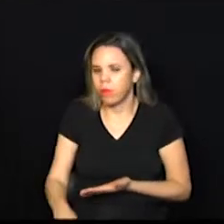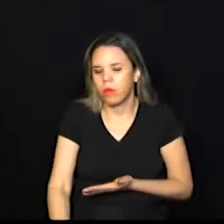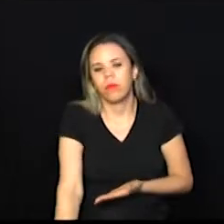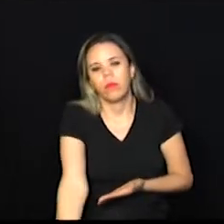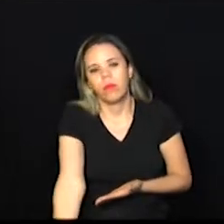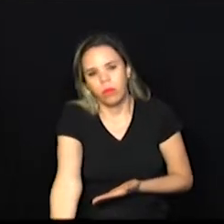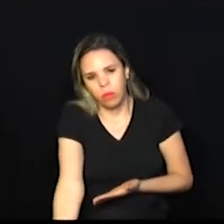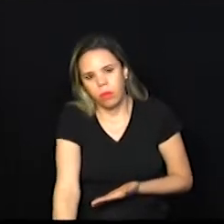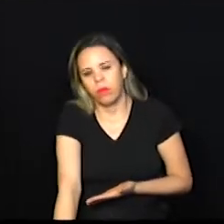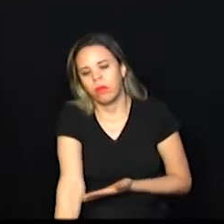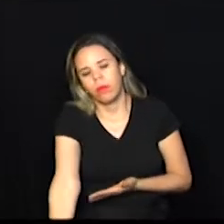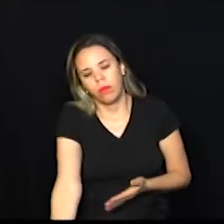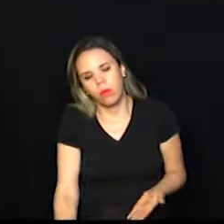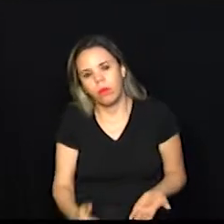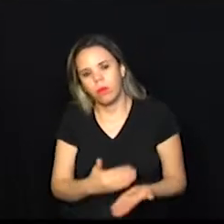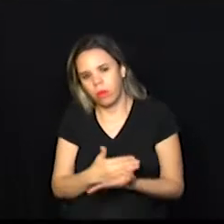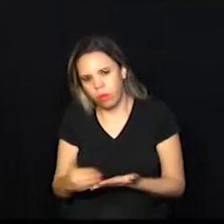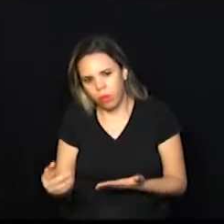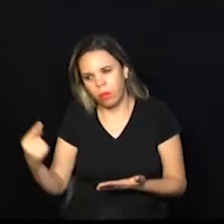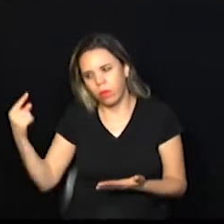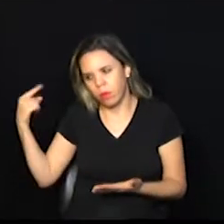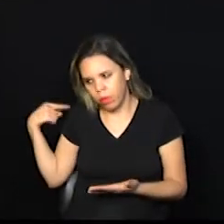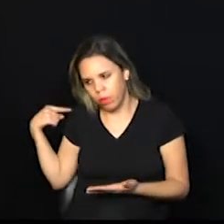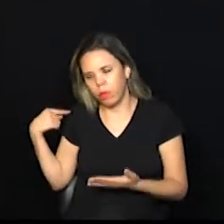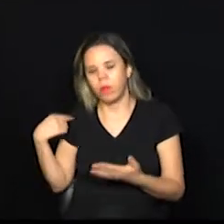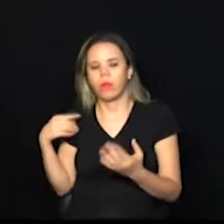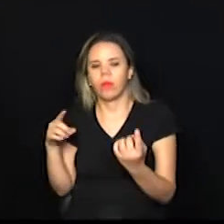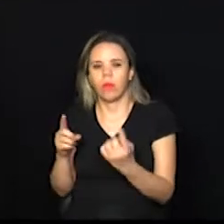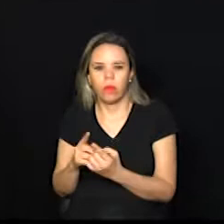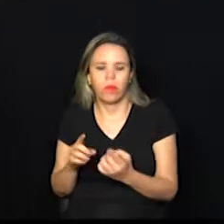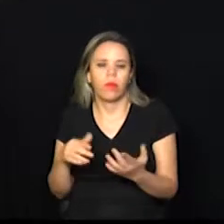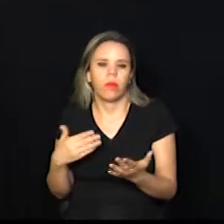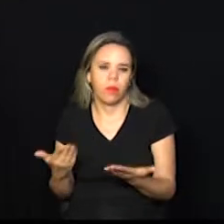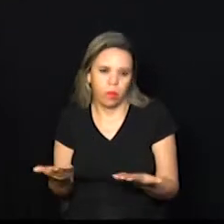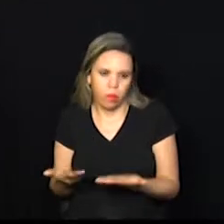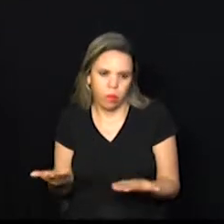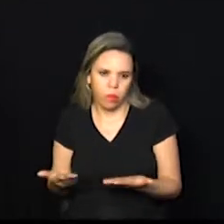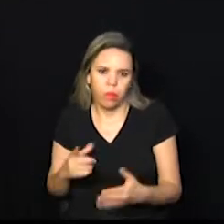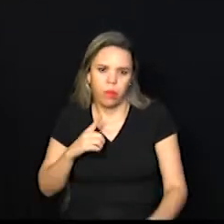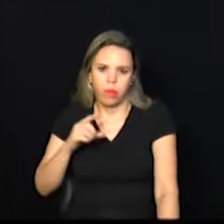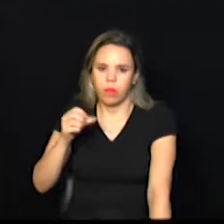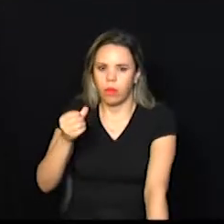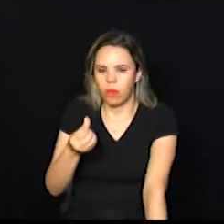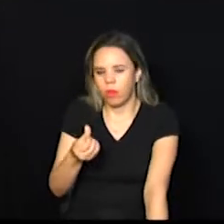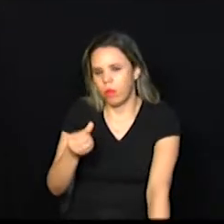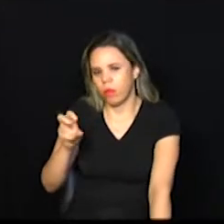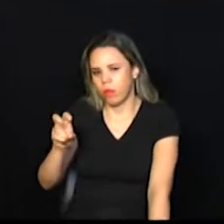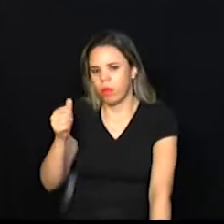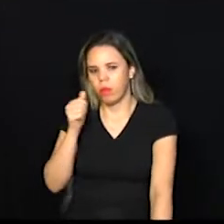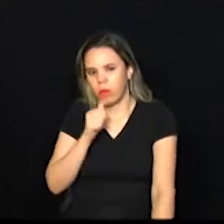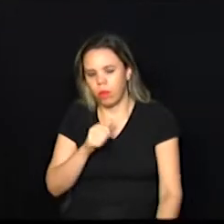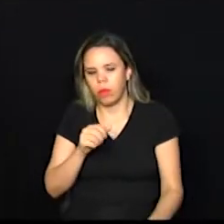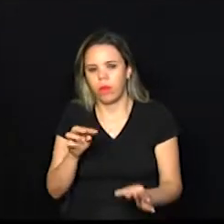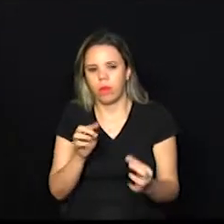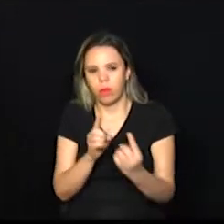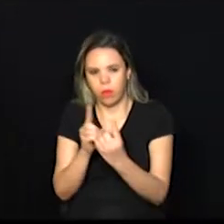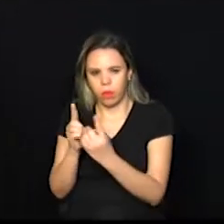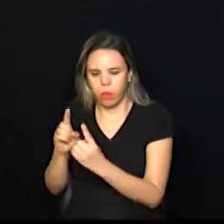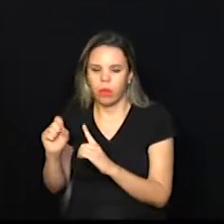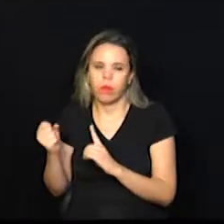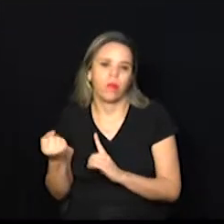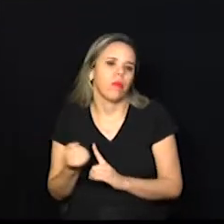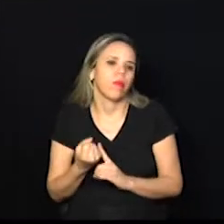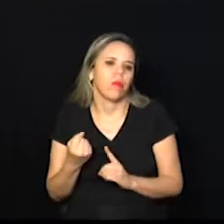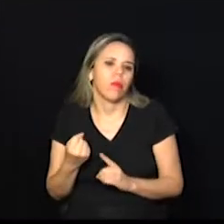mulheres, desde o seu início de funcionamento. Hoje, a gente tem 75 mulheres em acompanhamento psicossocial,